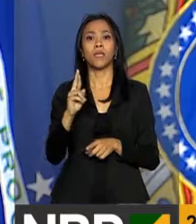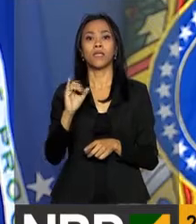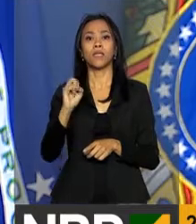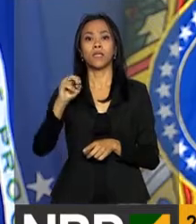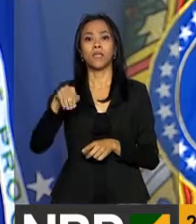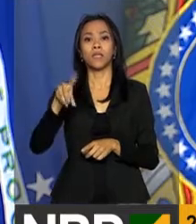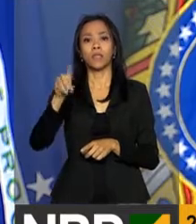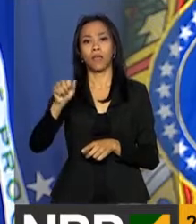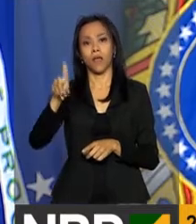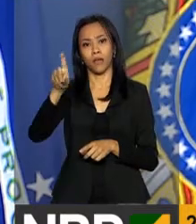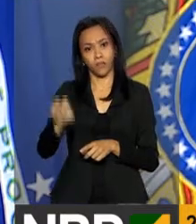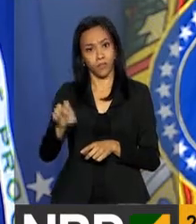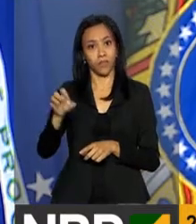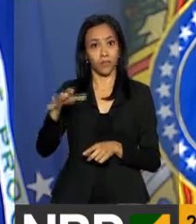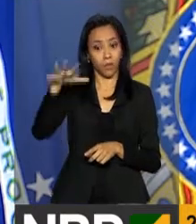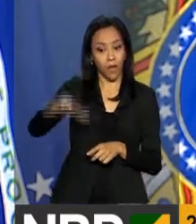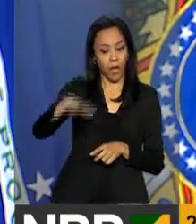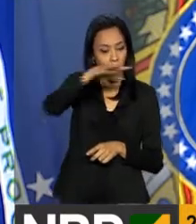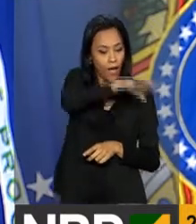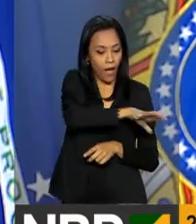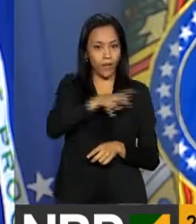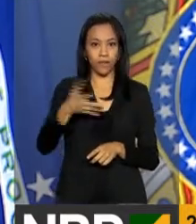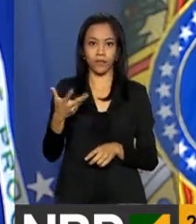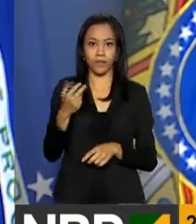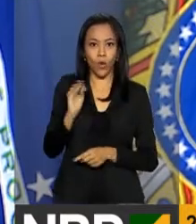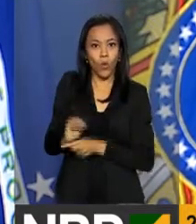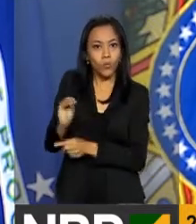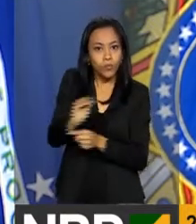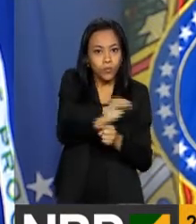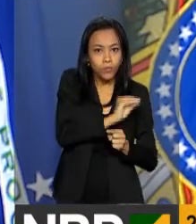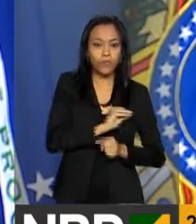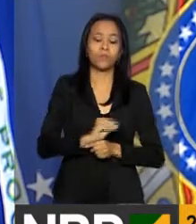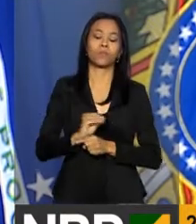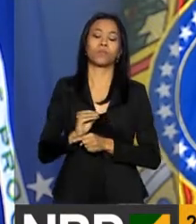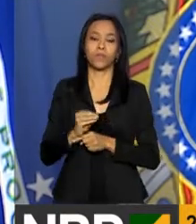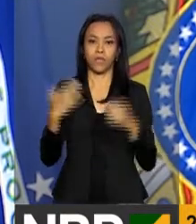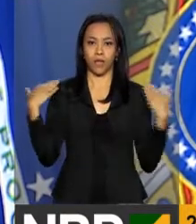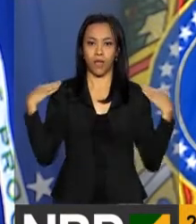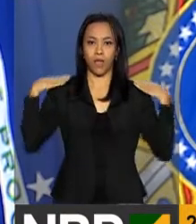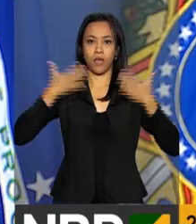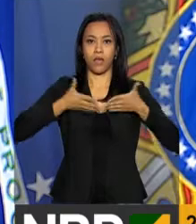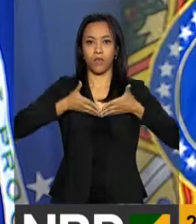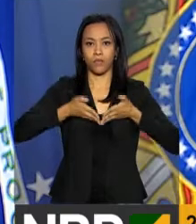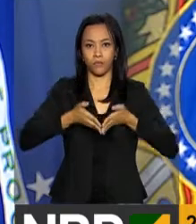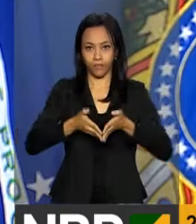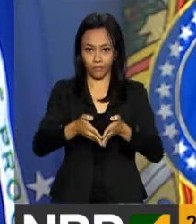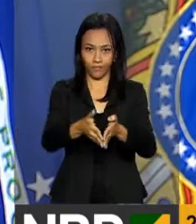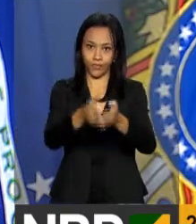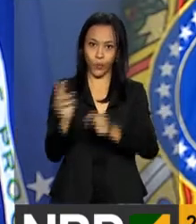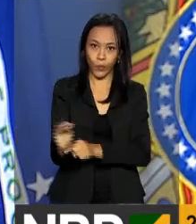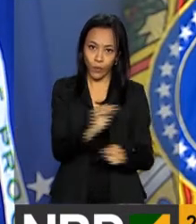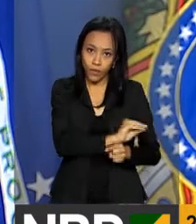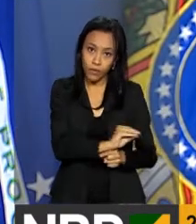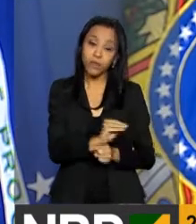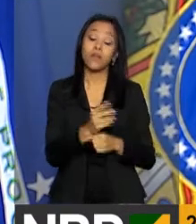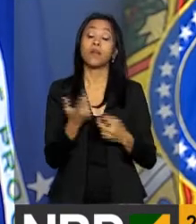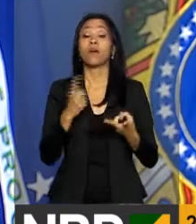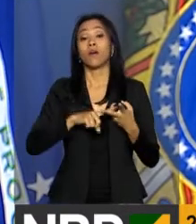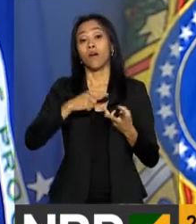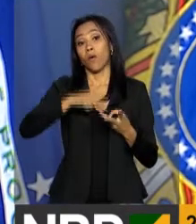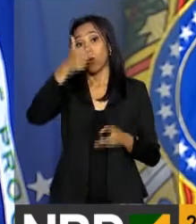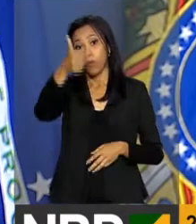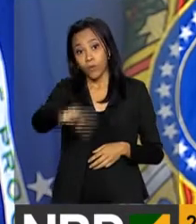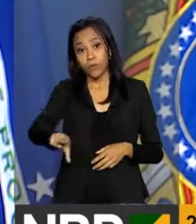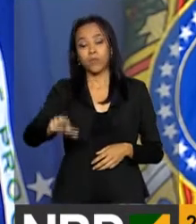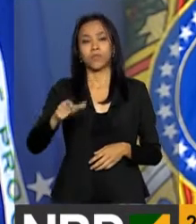a área do meio ambiente também é na questão na questão marinha se mencionar o caso